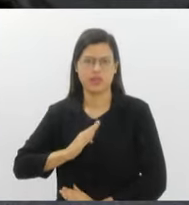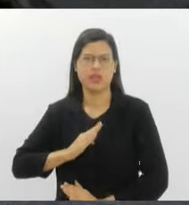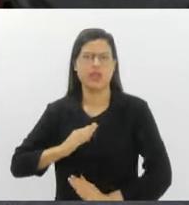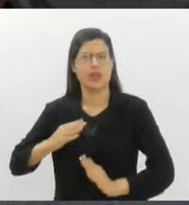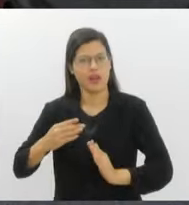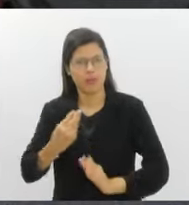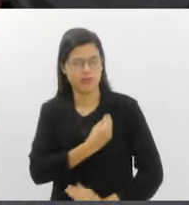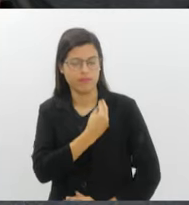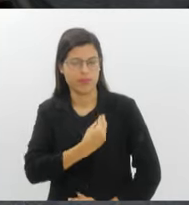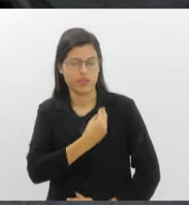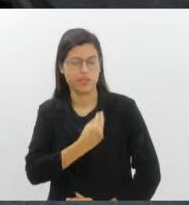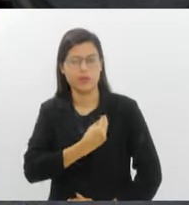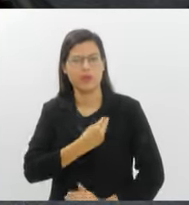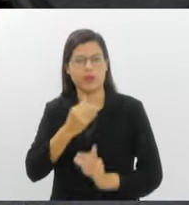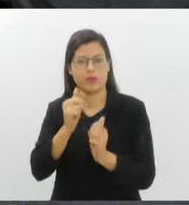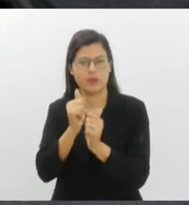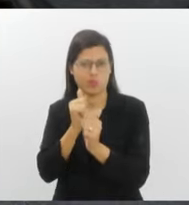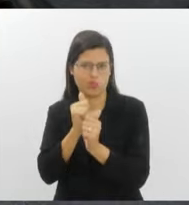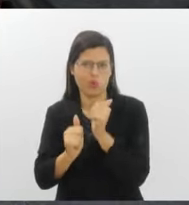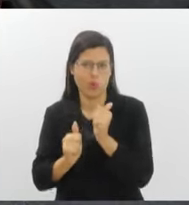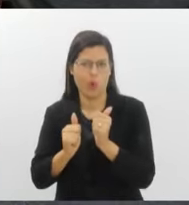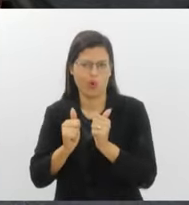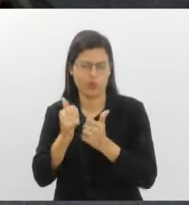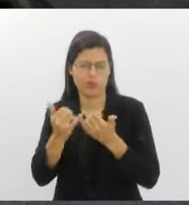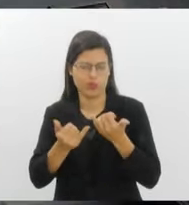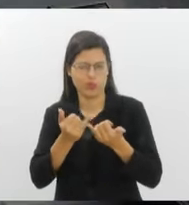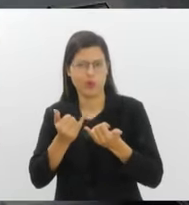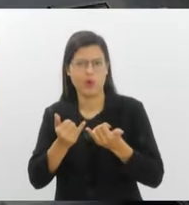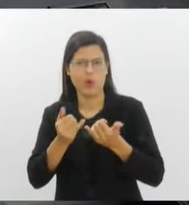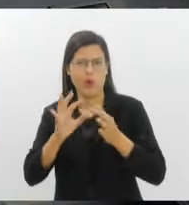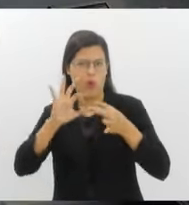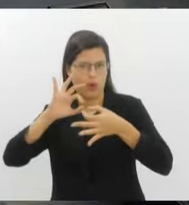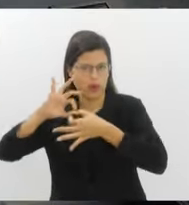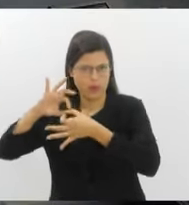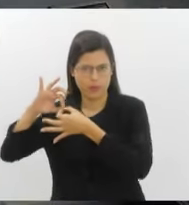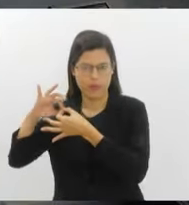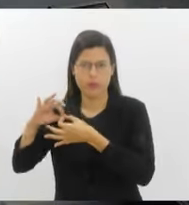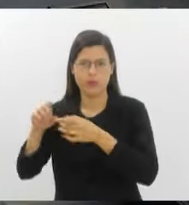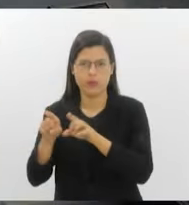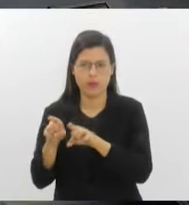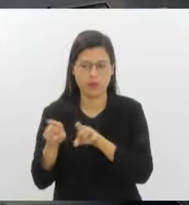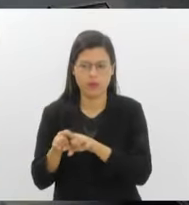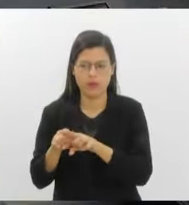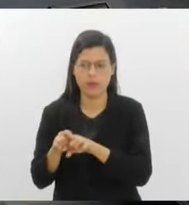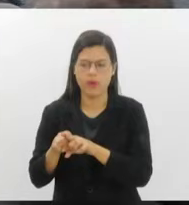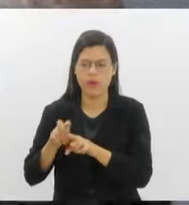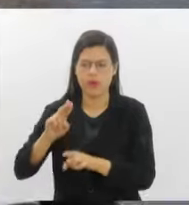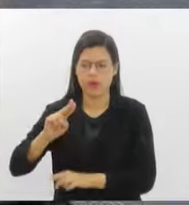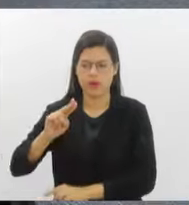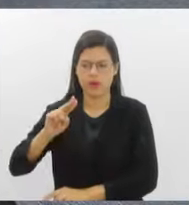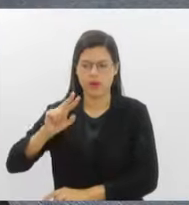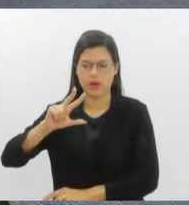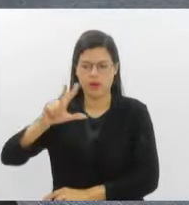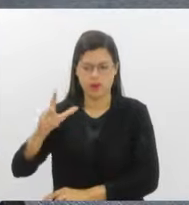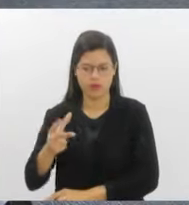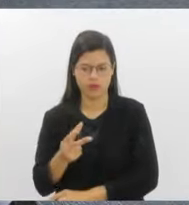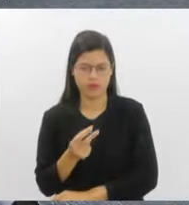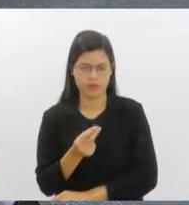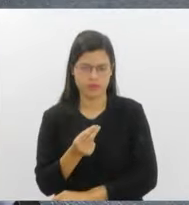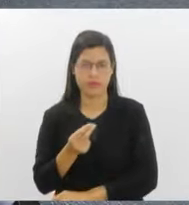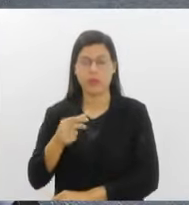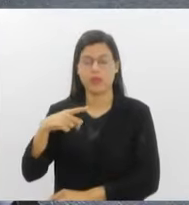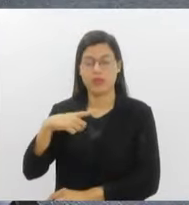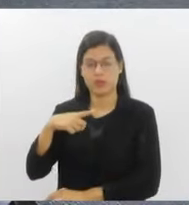e Paralímpicos nessa modalidade tênis de mesa. Então, acho que a gente tem motivo, né, aqui para